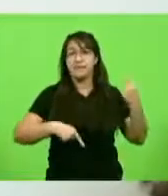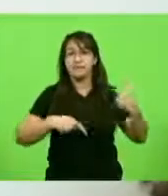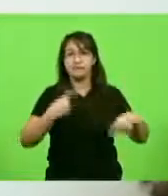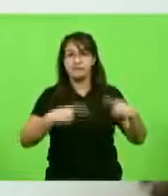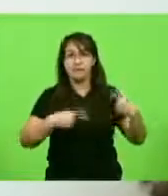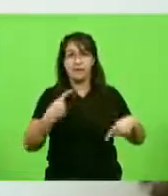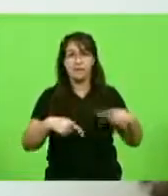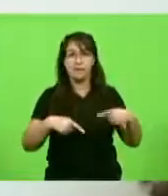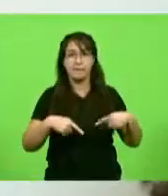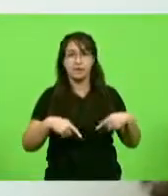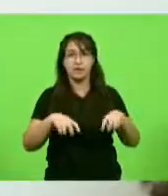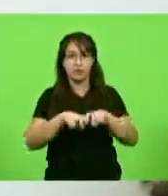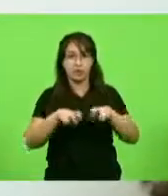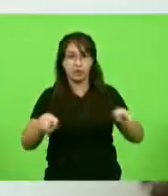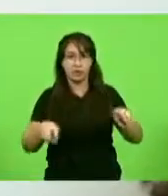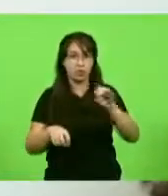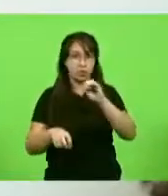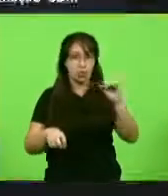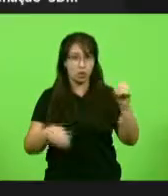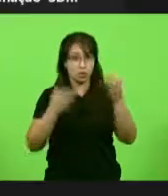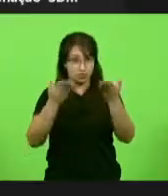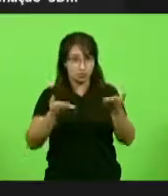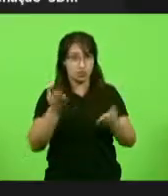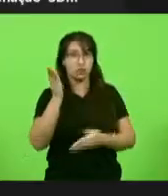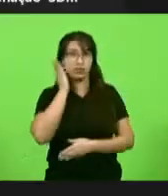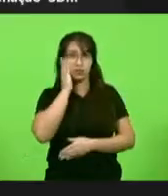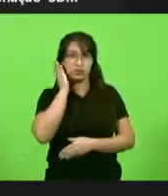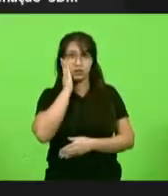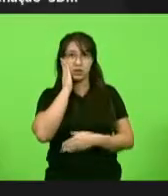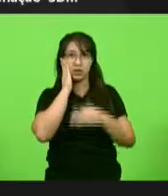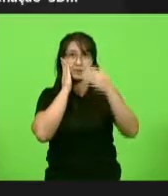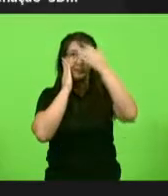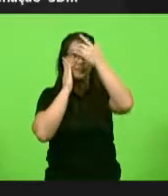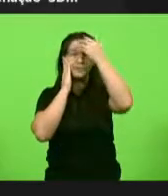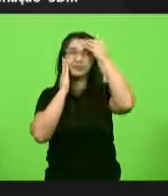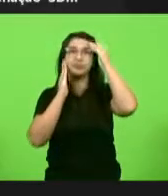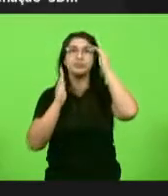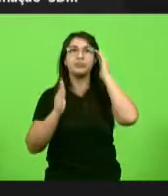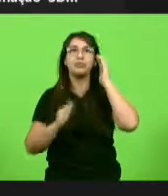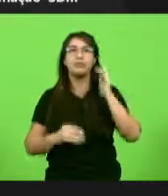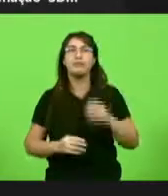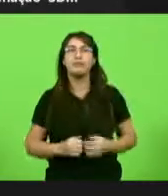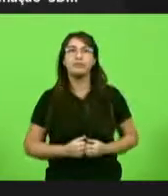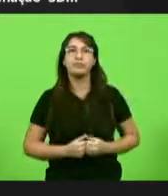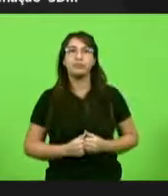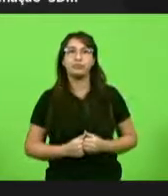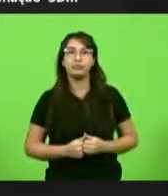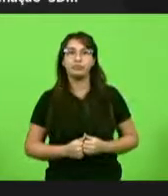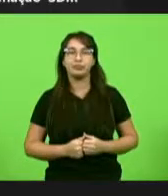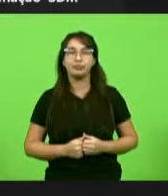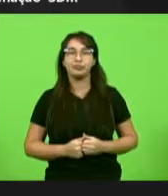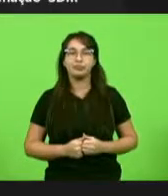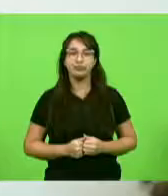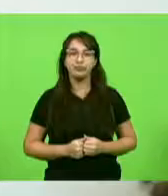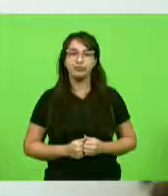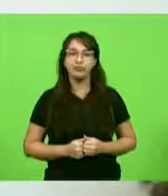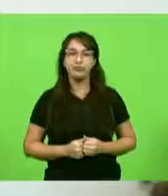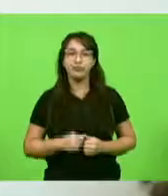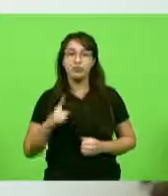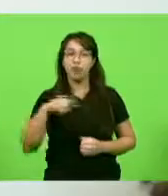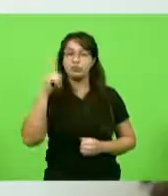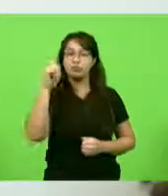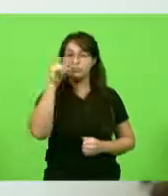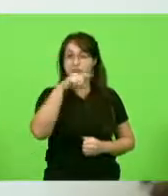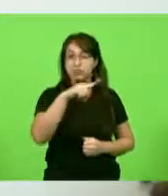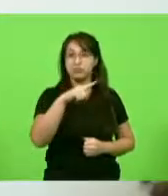Oeste e esse, Vossa Excelência sabe... 30 segundos para concluir, deputada. Ok. muito difícil. Inclusive, o